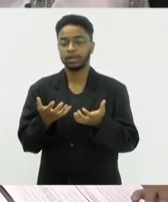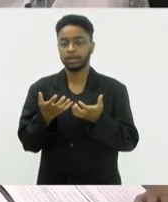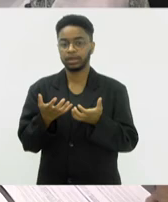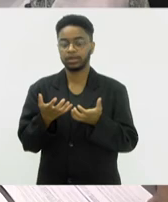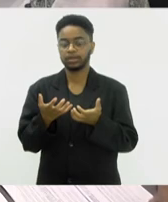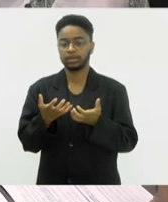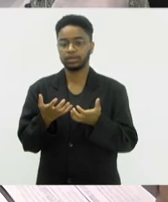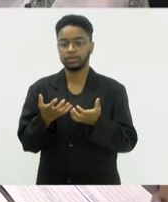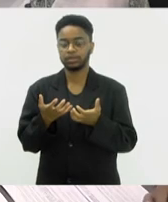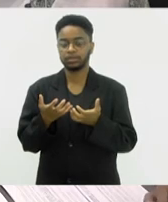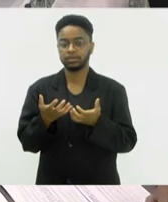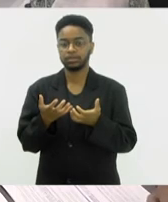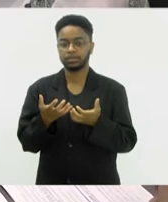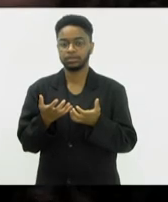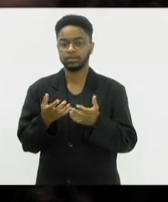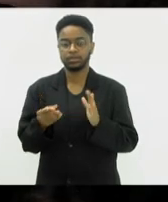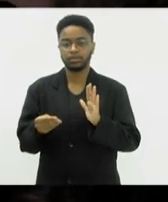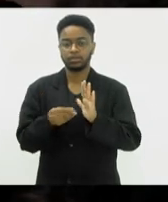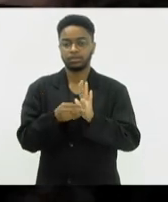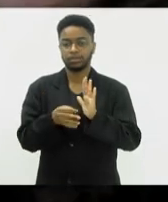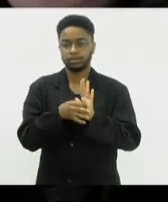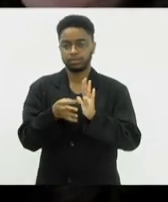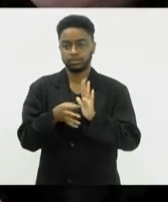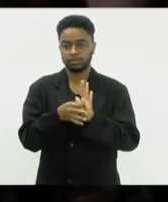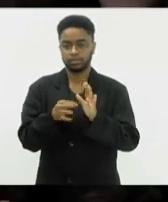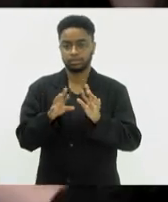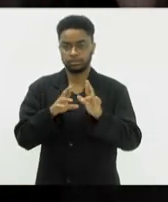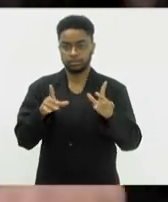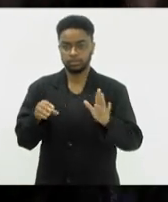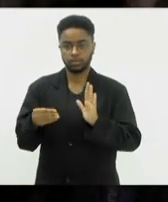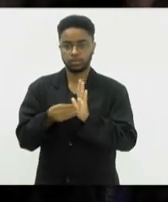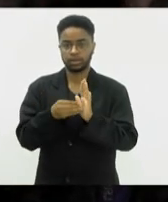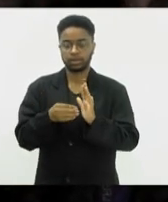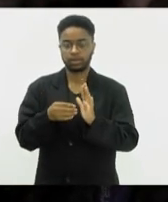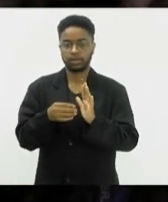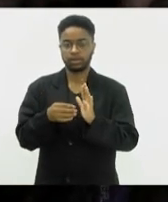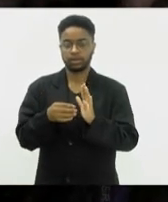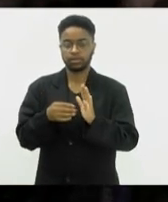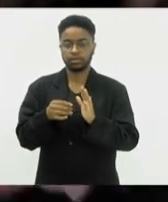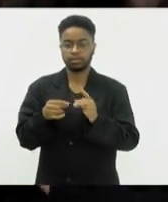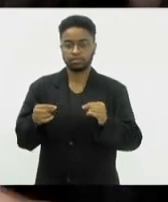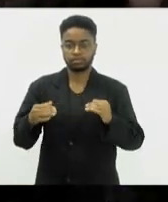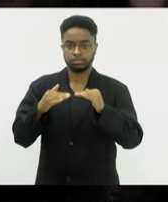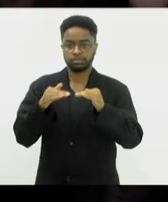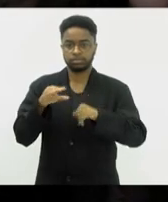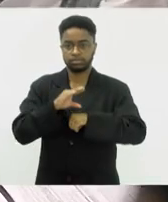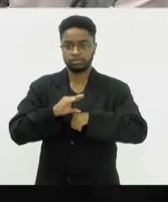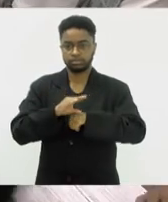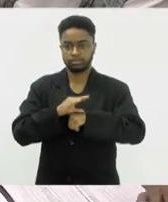abrir um parecer diferente só pela constitucionalidade.